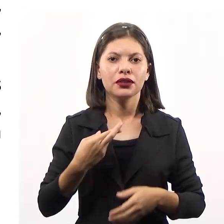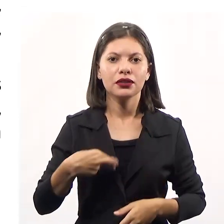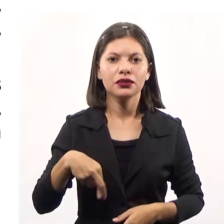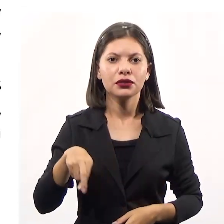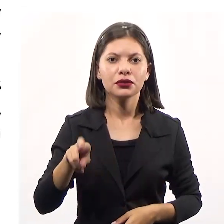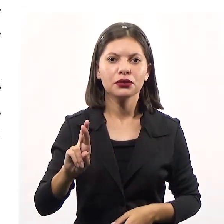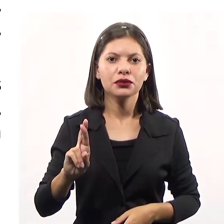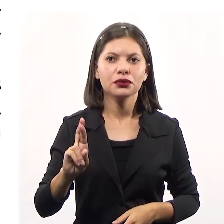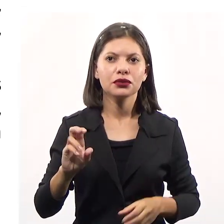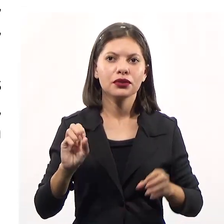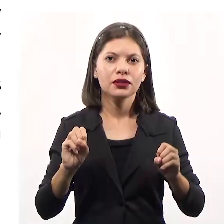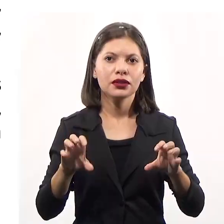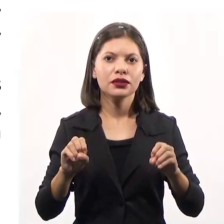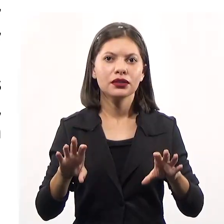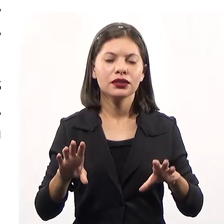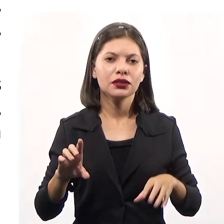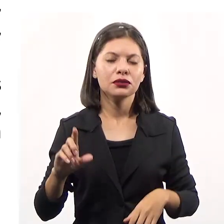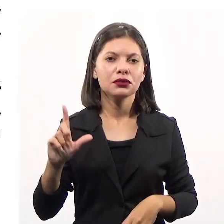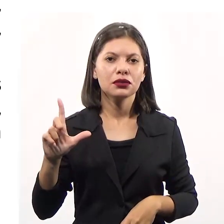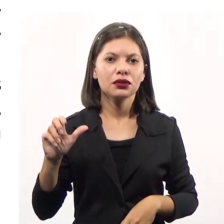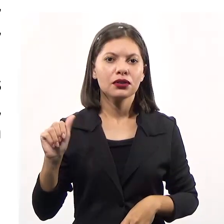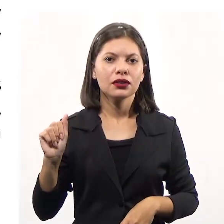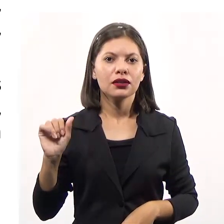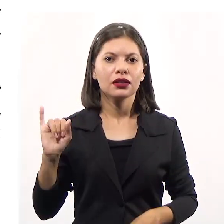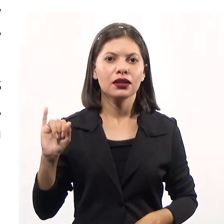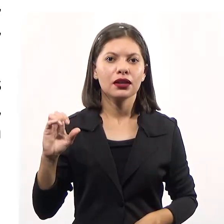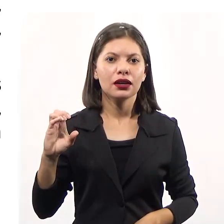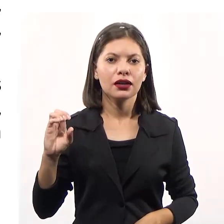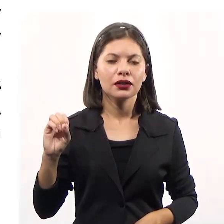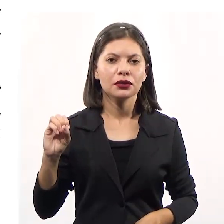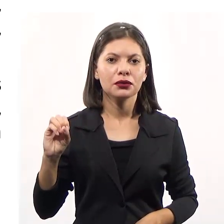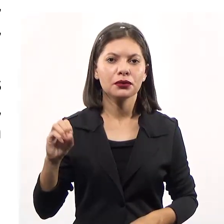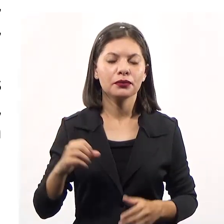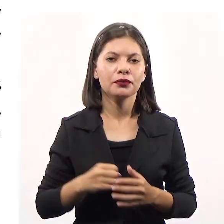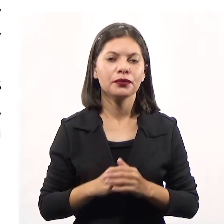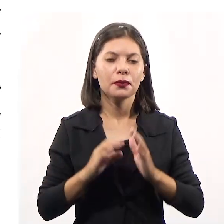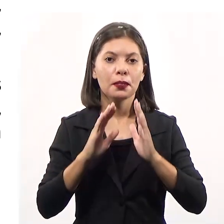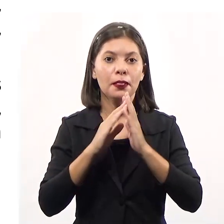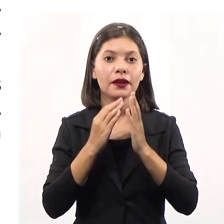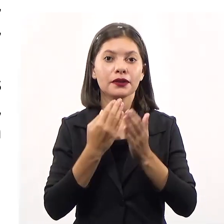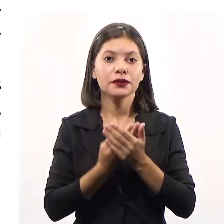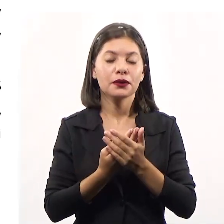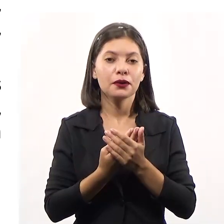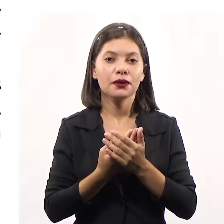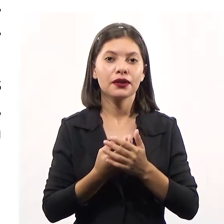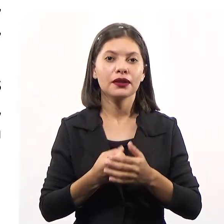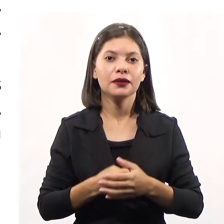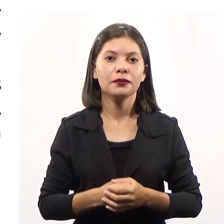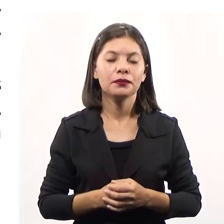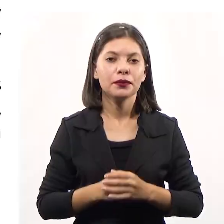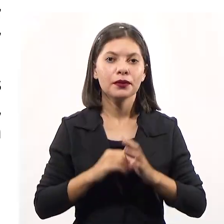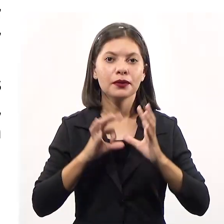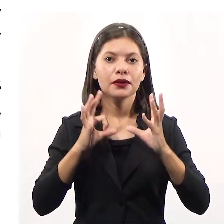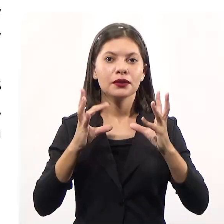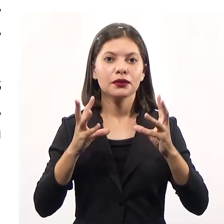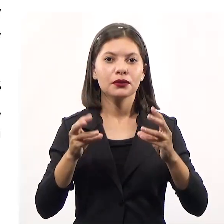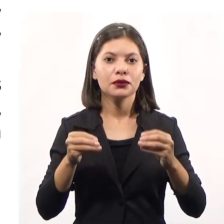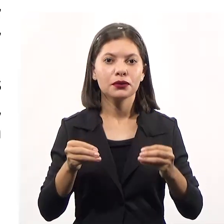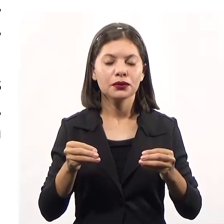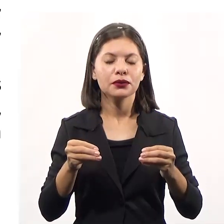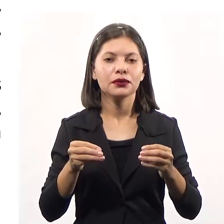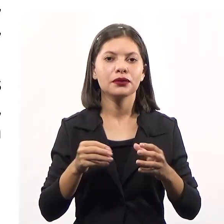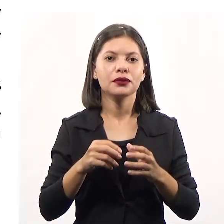né? Então volta e aí ele passa a construir liceus laicos, que são escolas laicas secundaristas para as